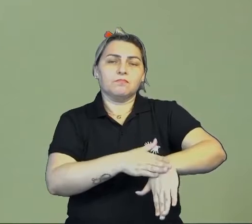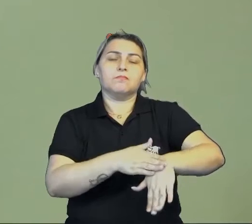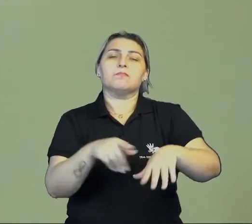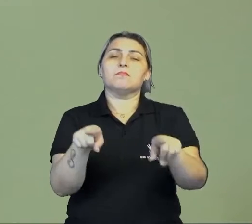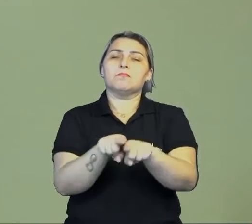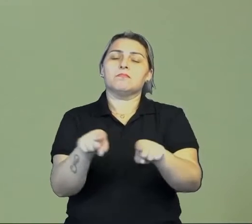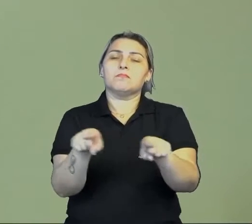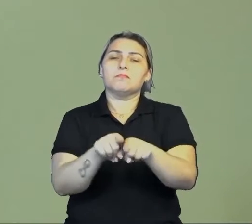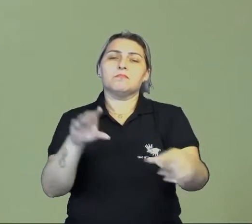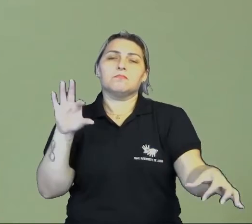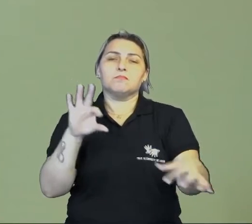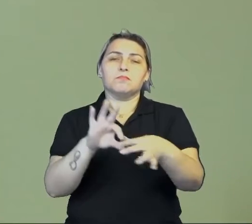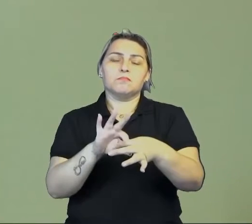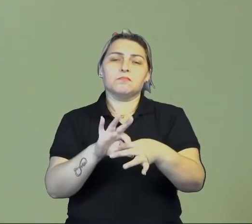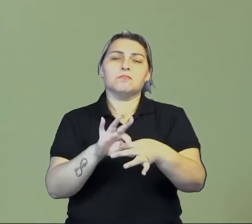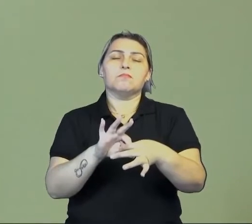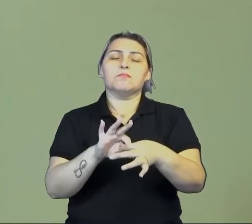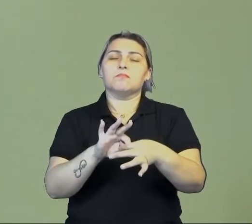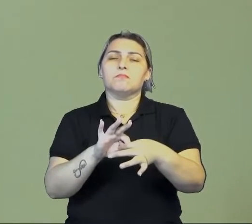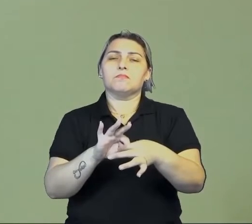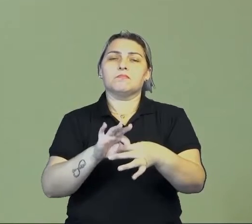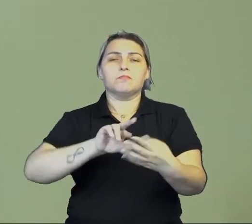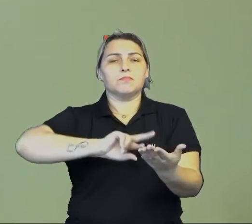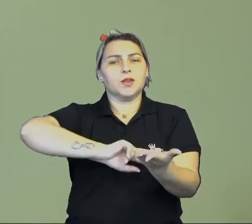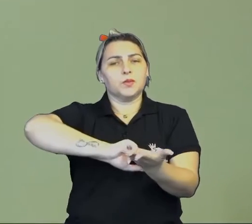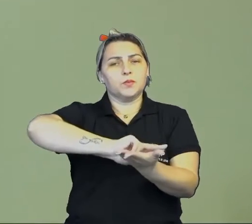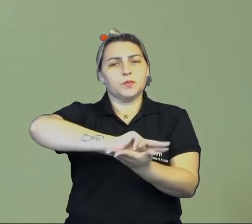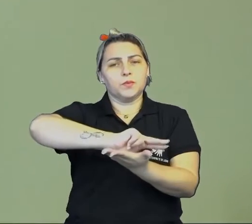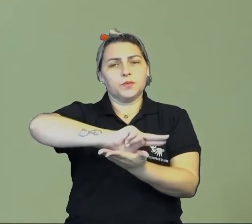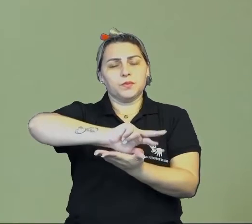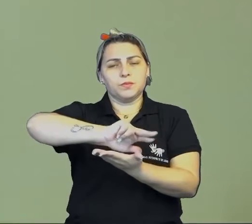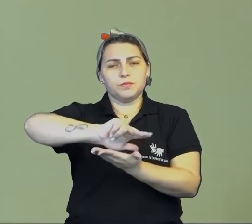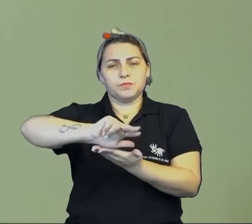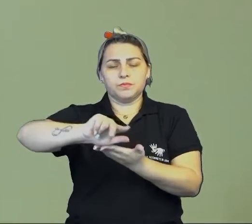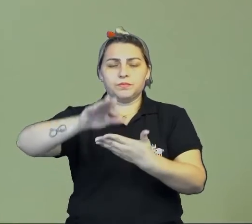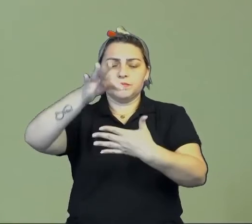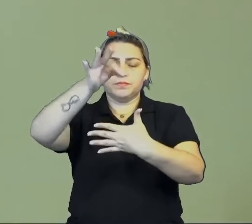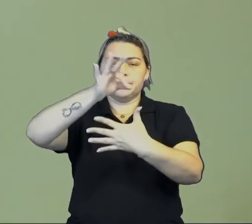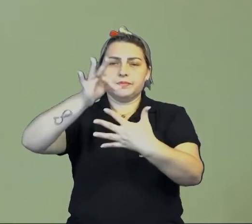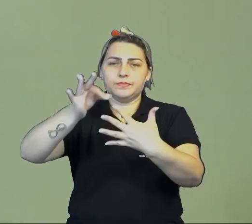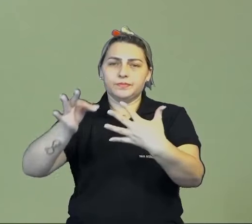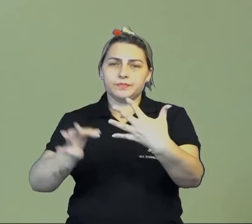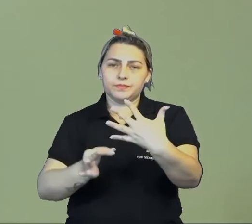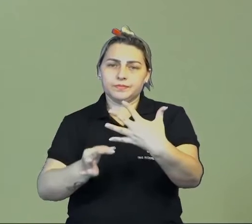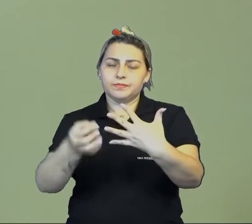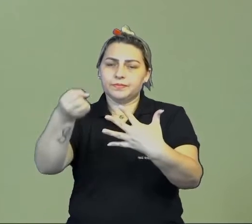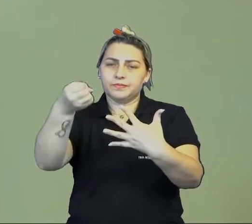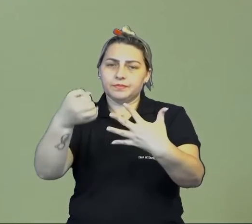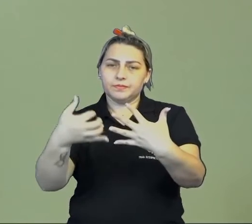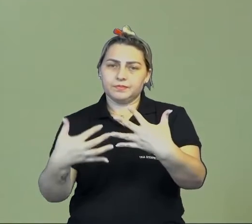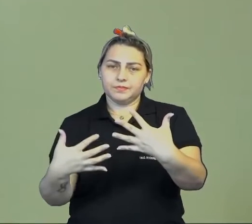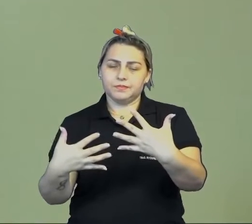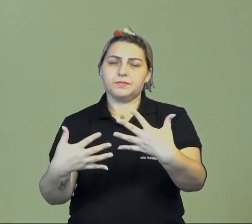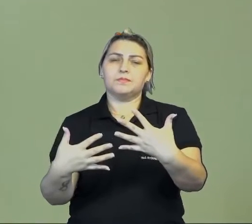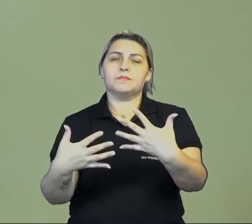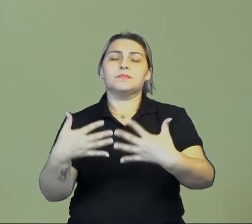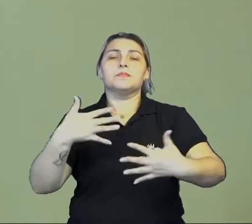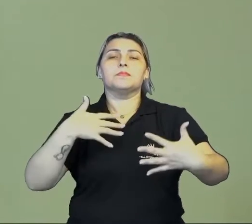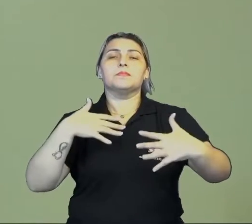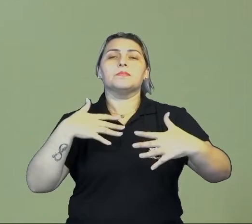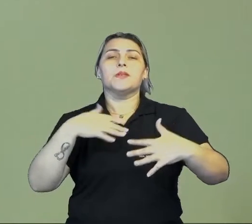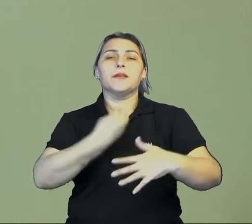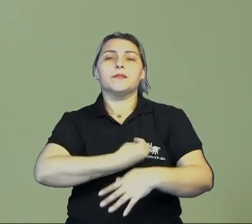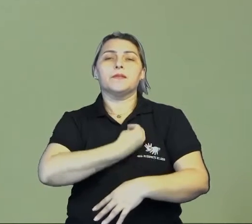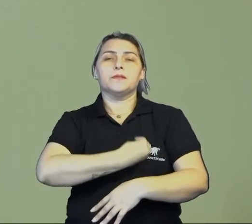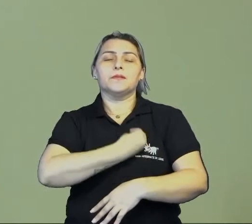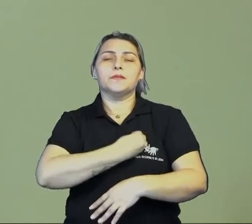questões vinculadas ao conhecimento, enfim, a todos aqueles elementos que explicam justamente a dinâmica da